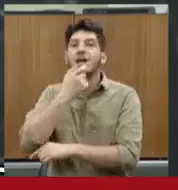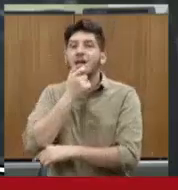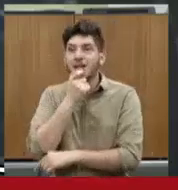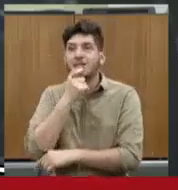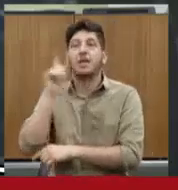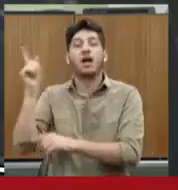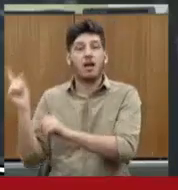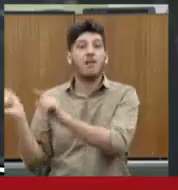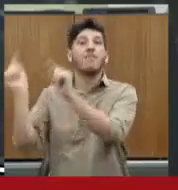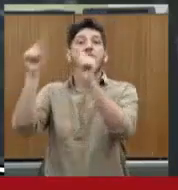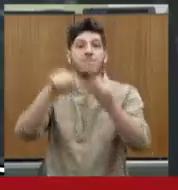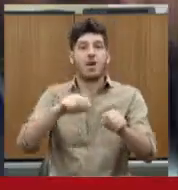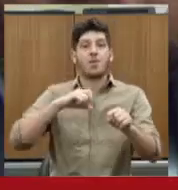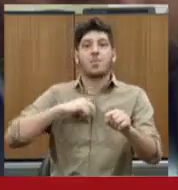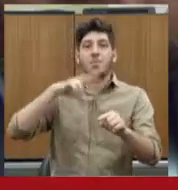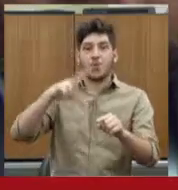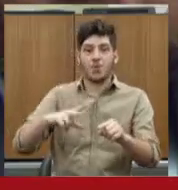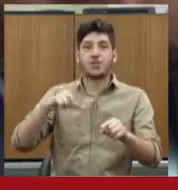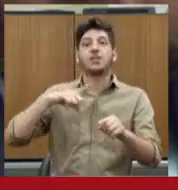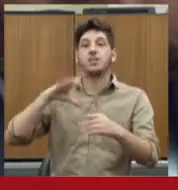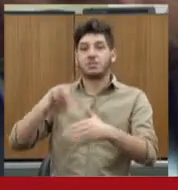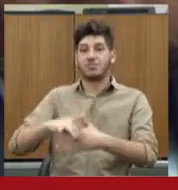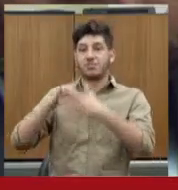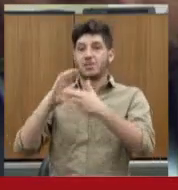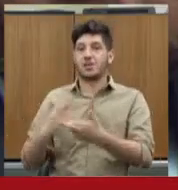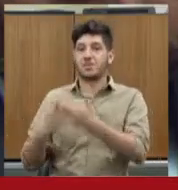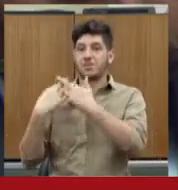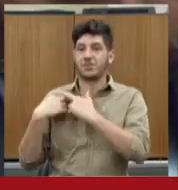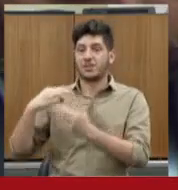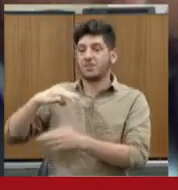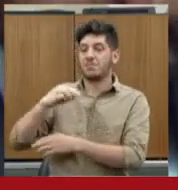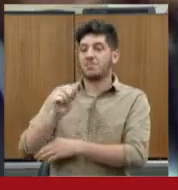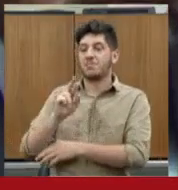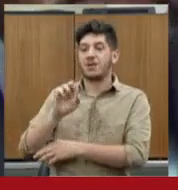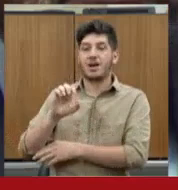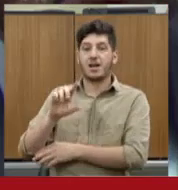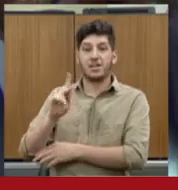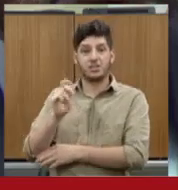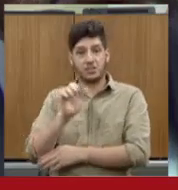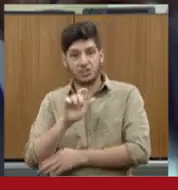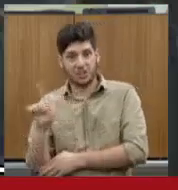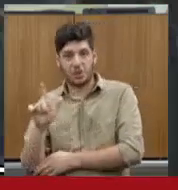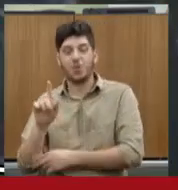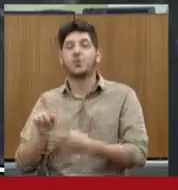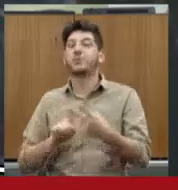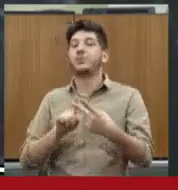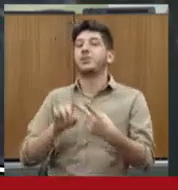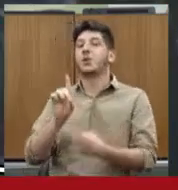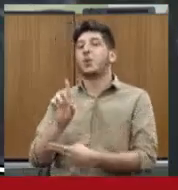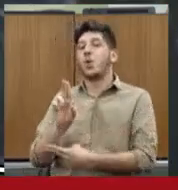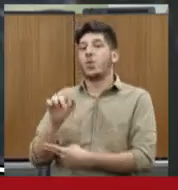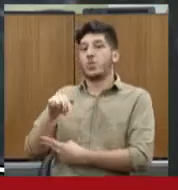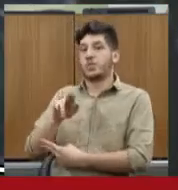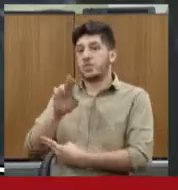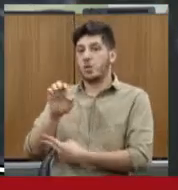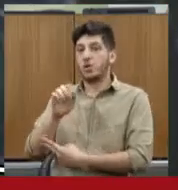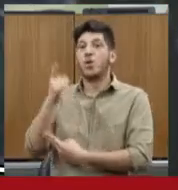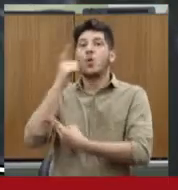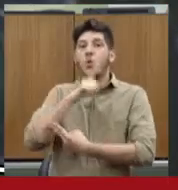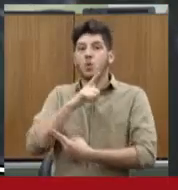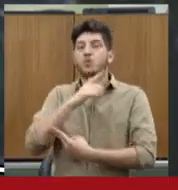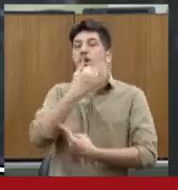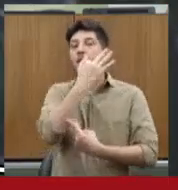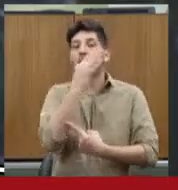Portugal e, comandados pelo Marechal Beresford e pelo Duque de Wellington, expulsam os franceses de Portugal.